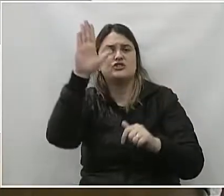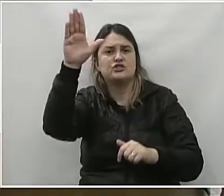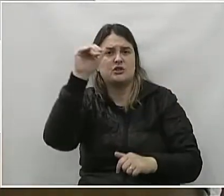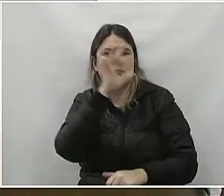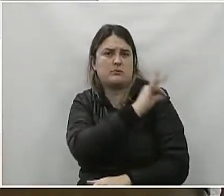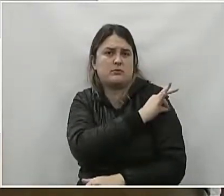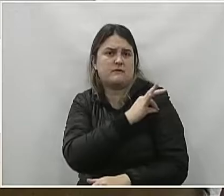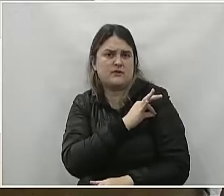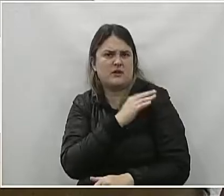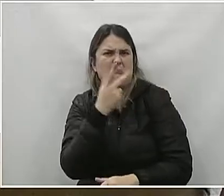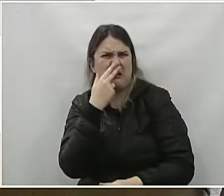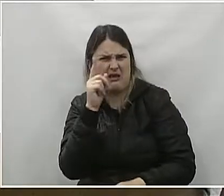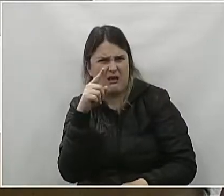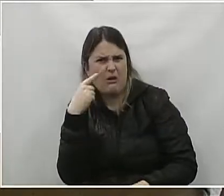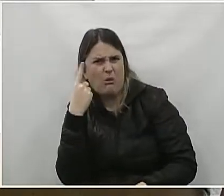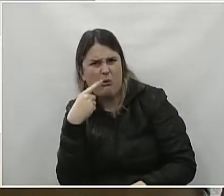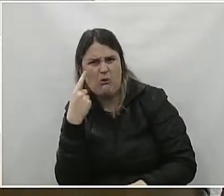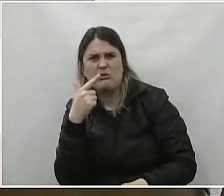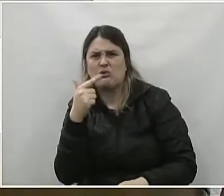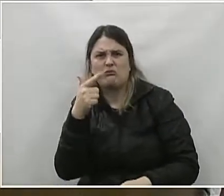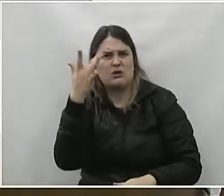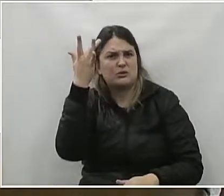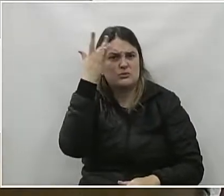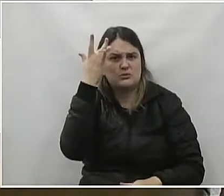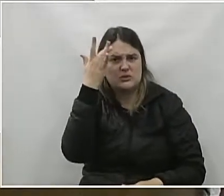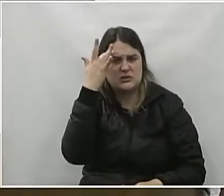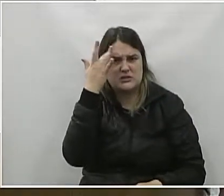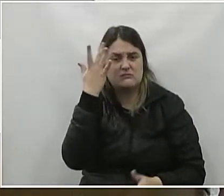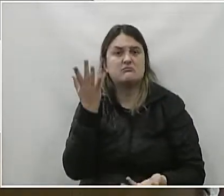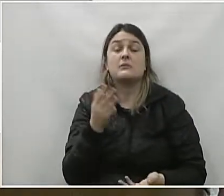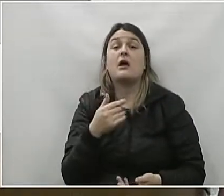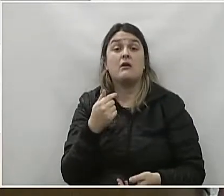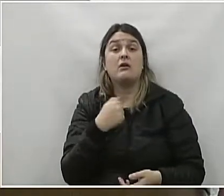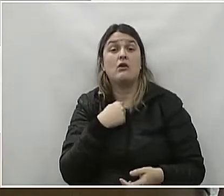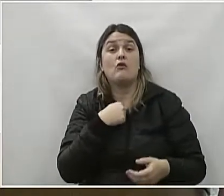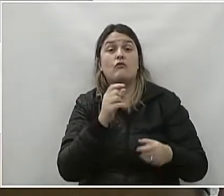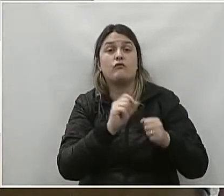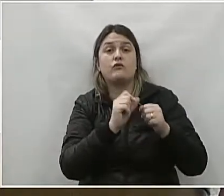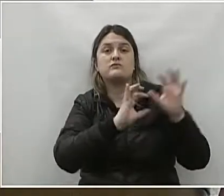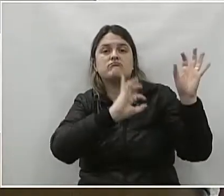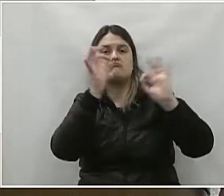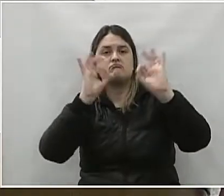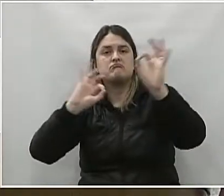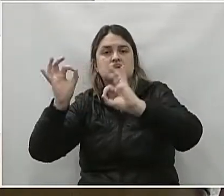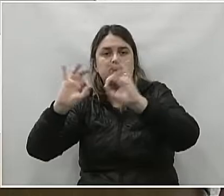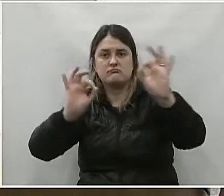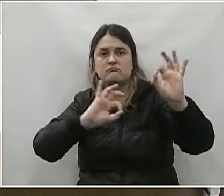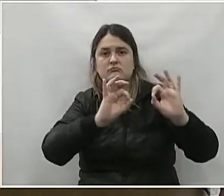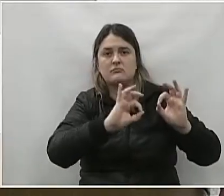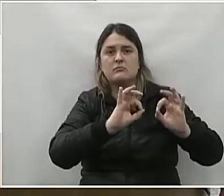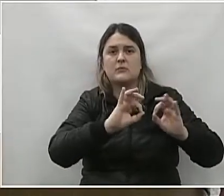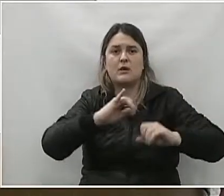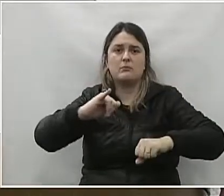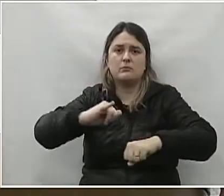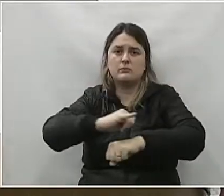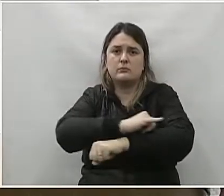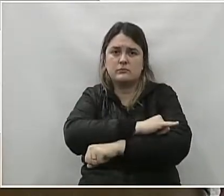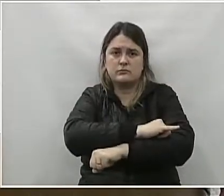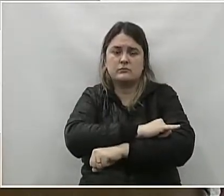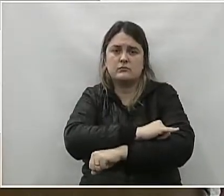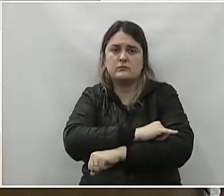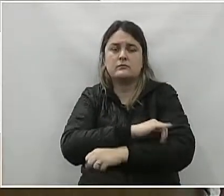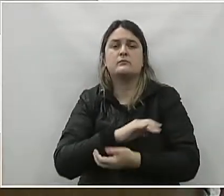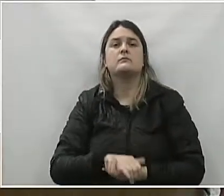prefeito de Caçador de louco, que o cara não tinha juízo. Ele falou, não, eu vou modernizar o aeroporto aqui. E foi o